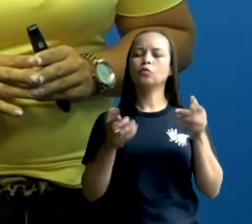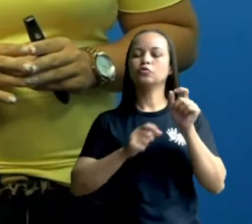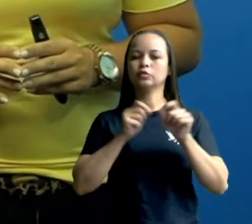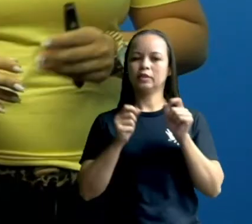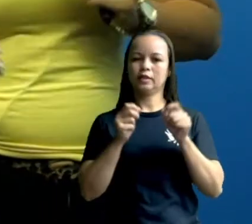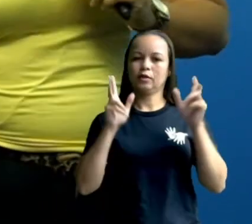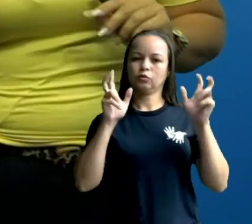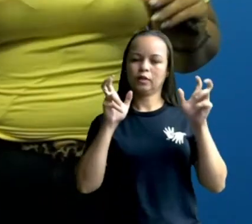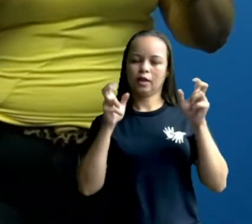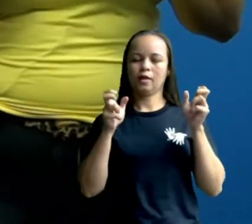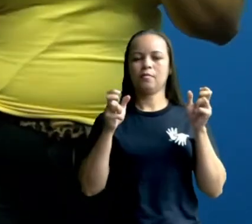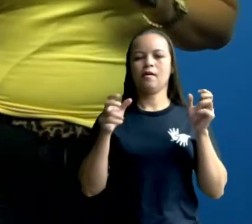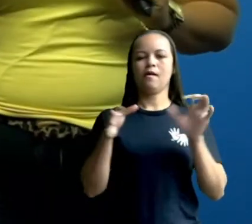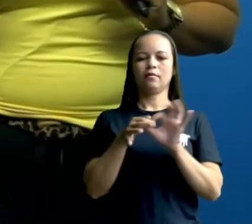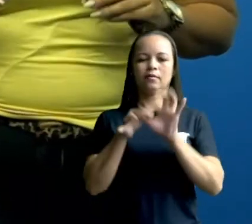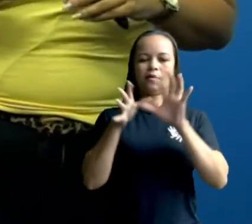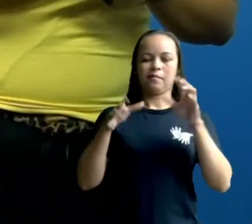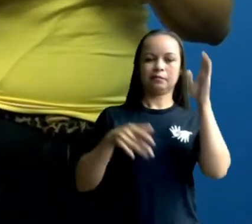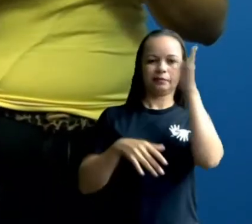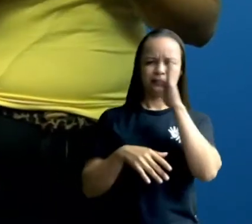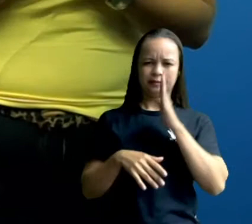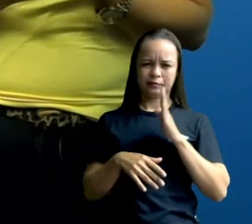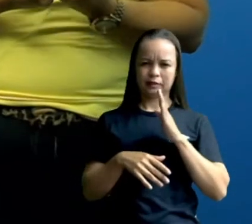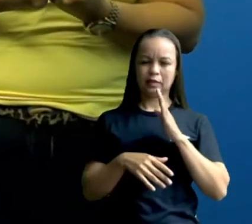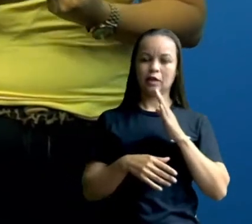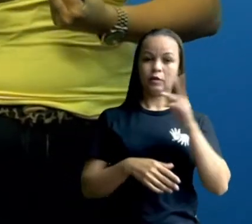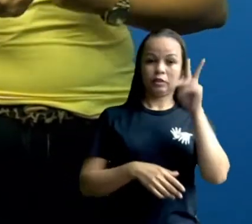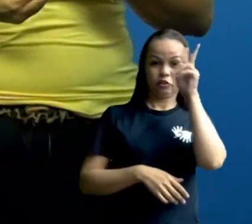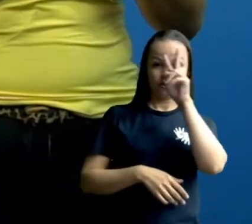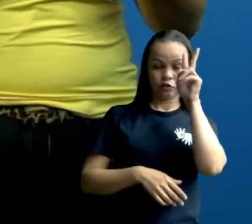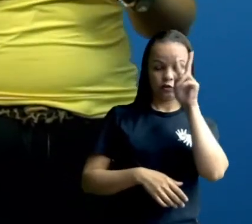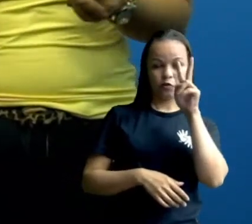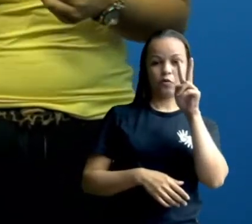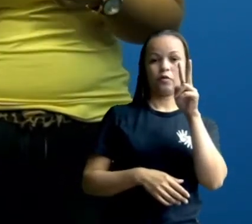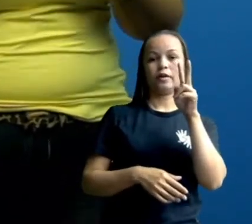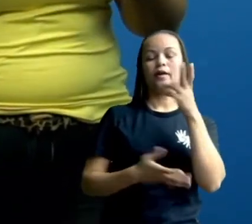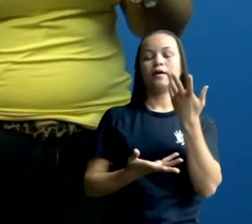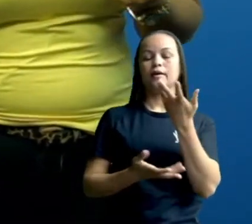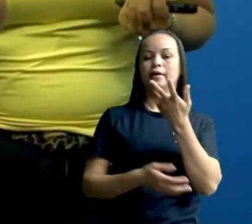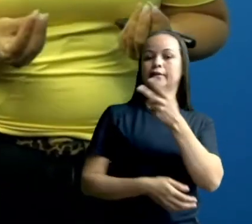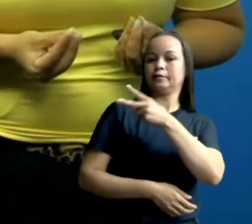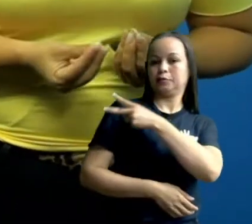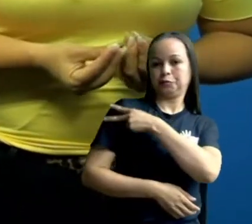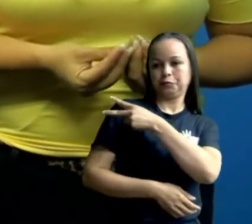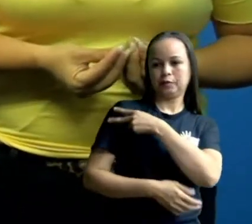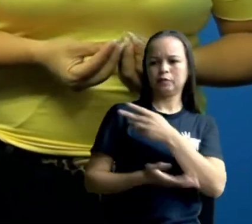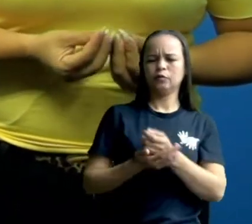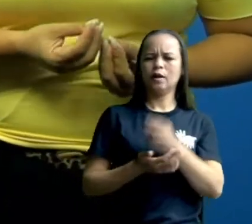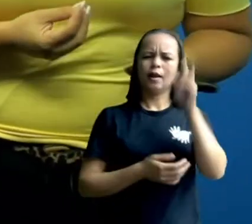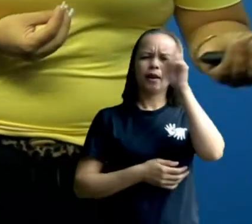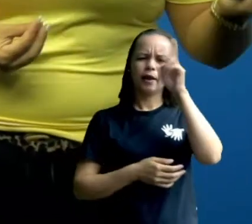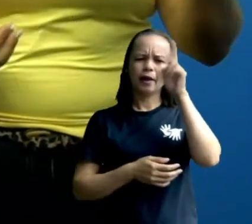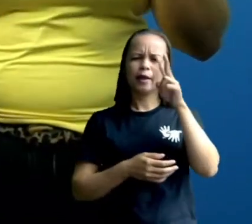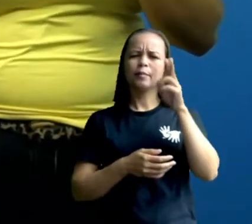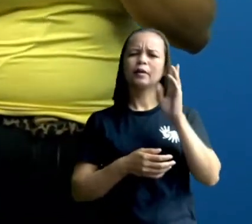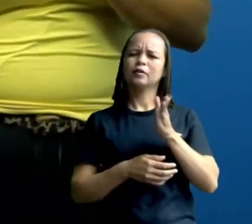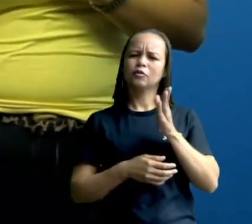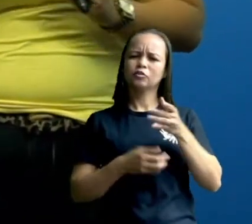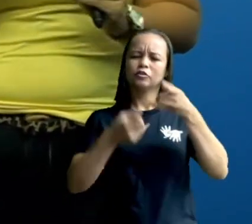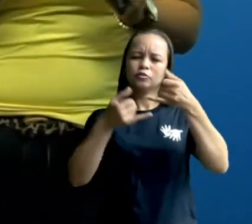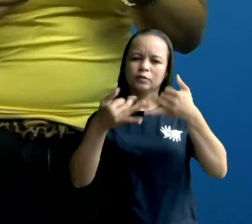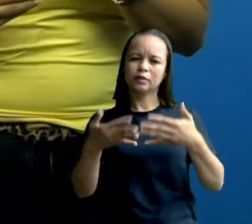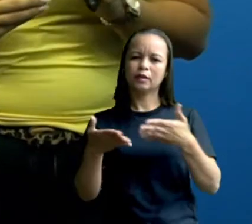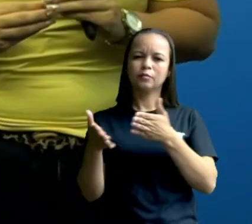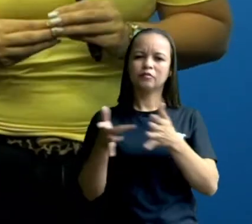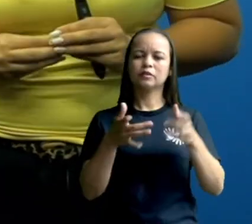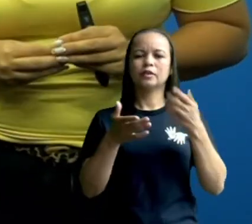ano. Lembra que na aula passada eu contei para vocês um pouco sobre a história do descobrimento do Brasil, como foi a